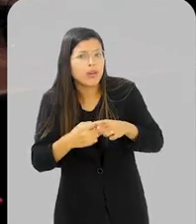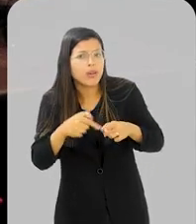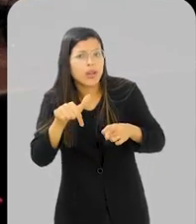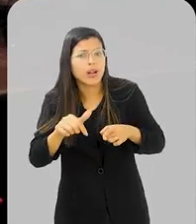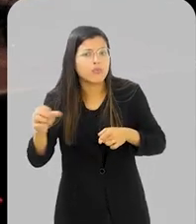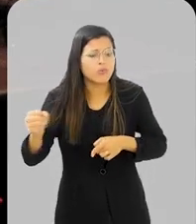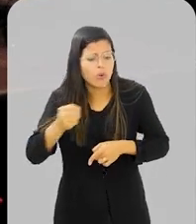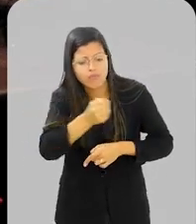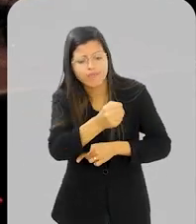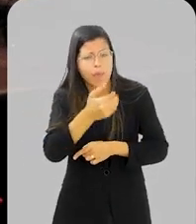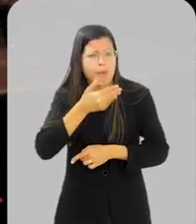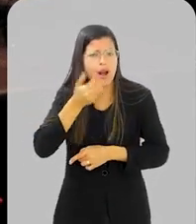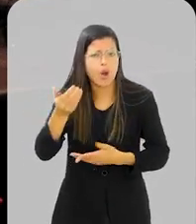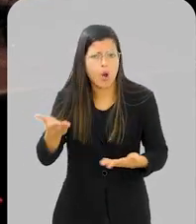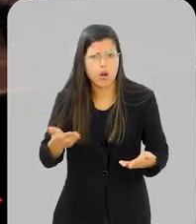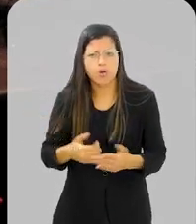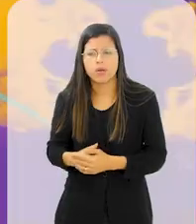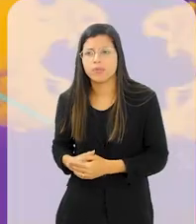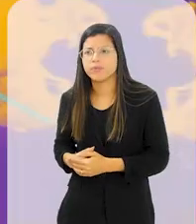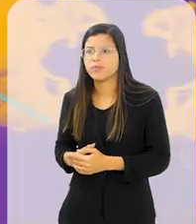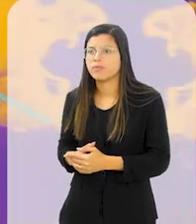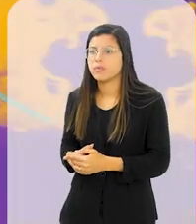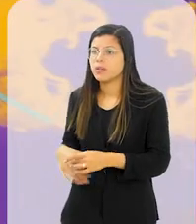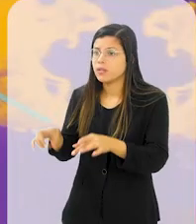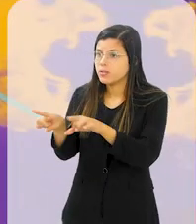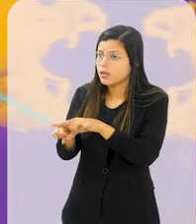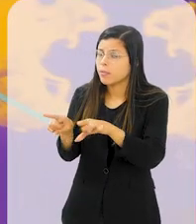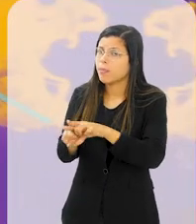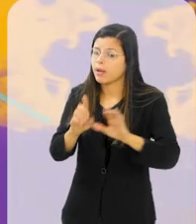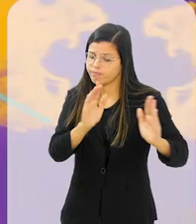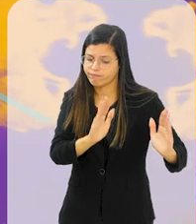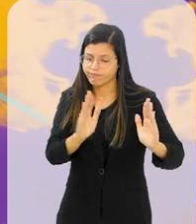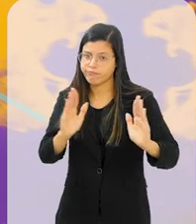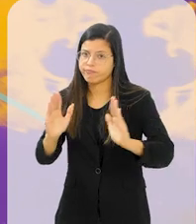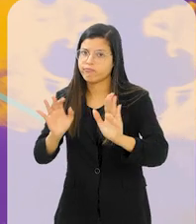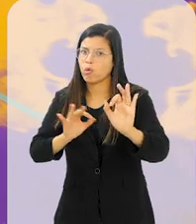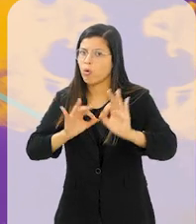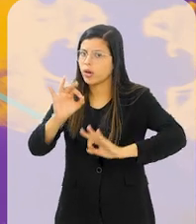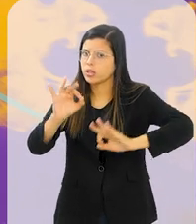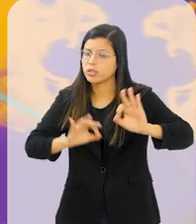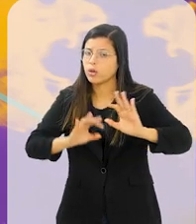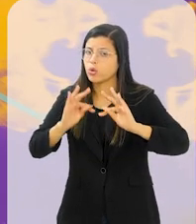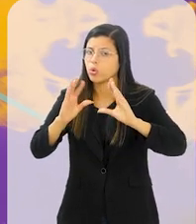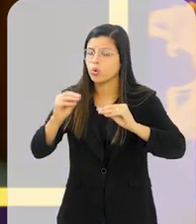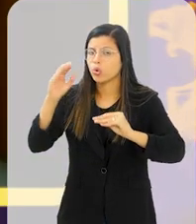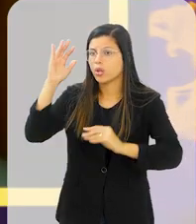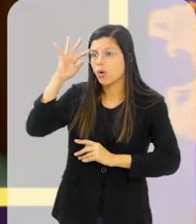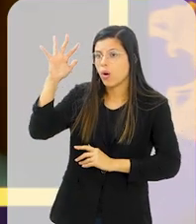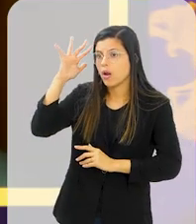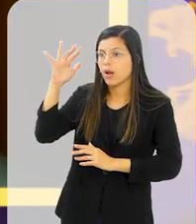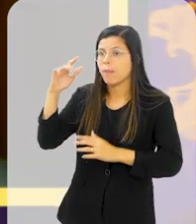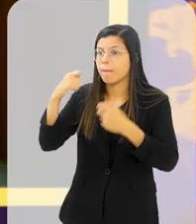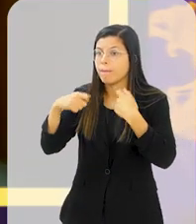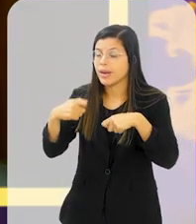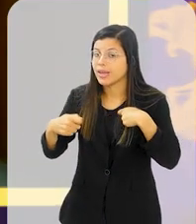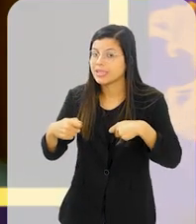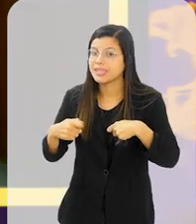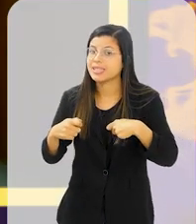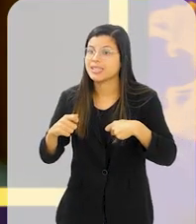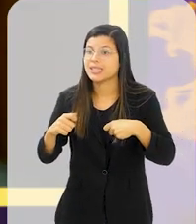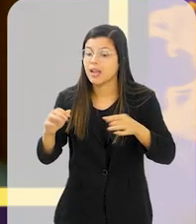para cobrar o pênalti? Isso pertence também às fases do planejamento, porque tudo isso, teoricamente, tem que vir